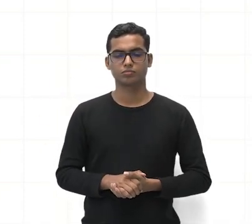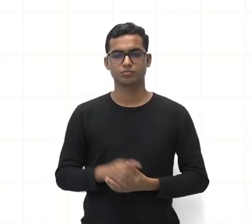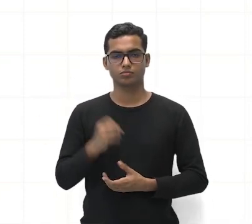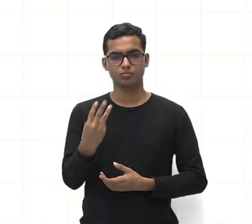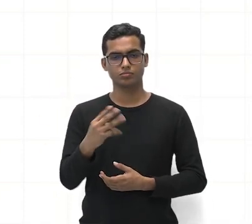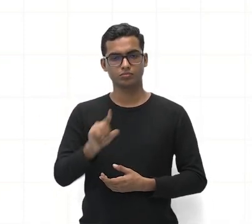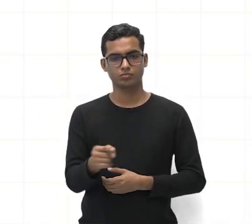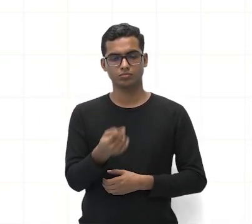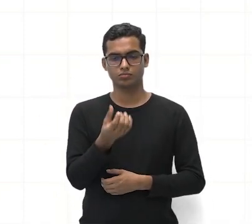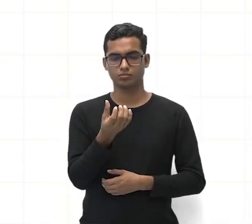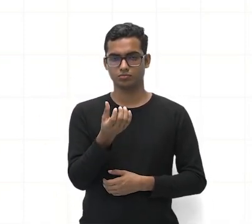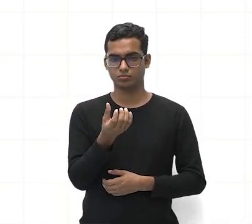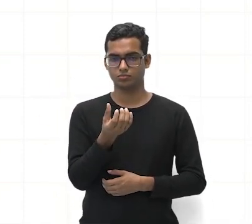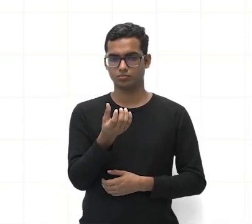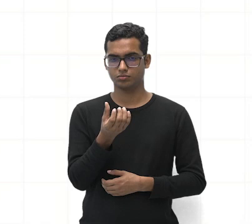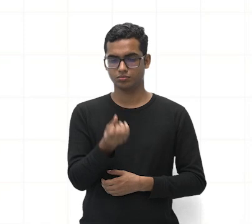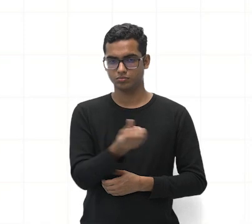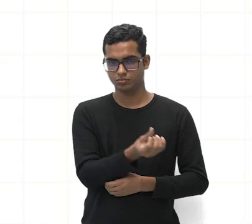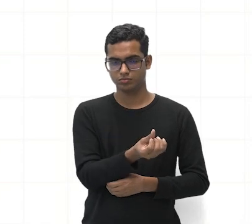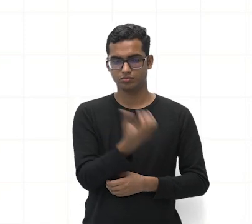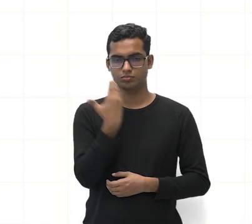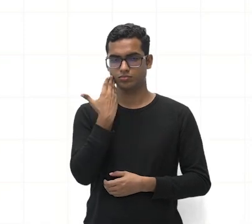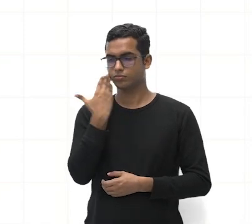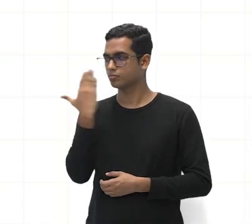mais 0,52 é